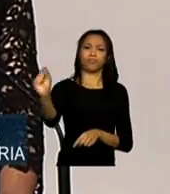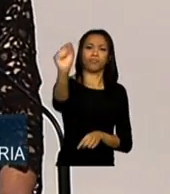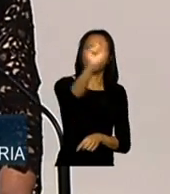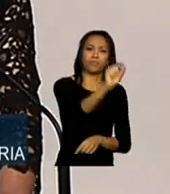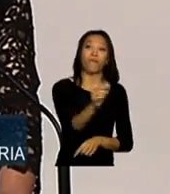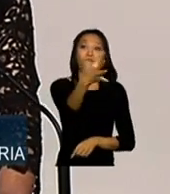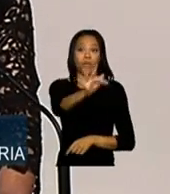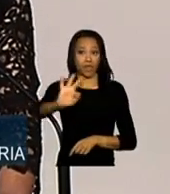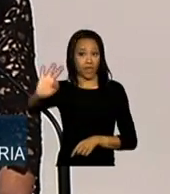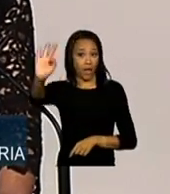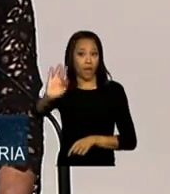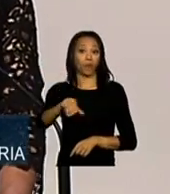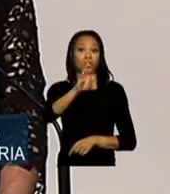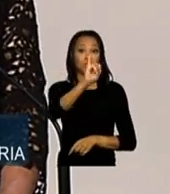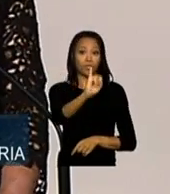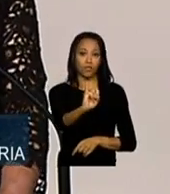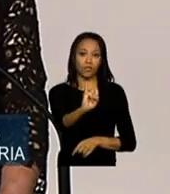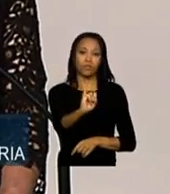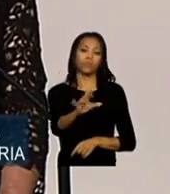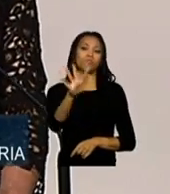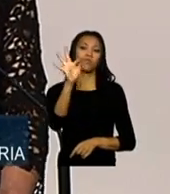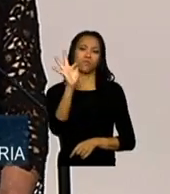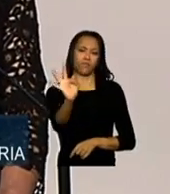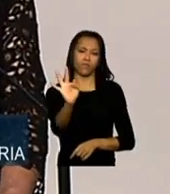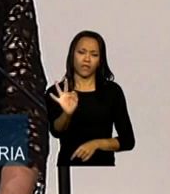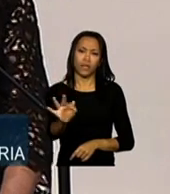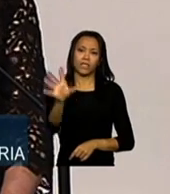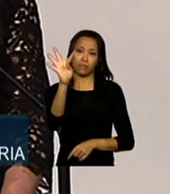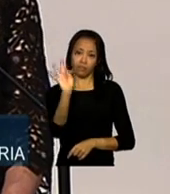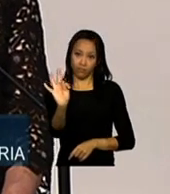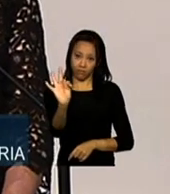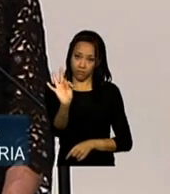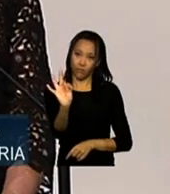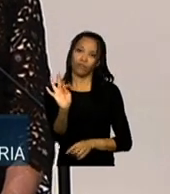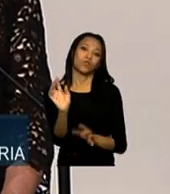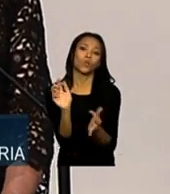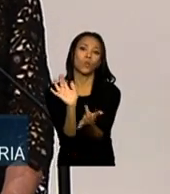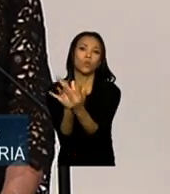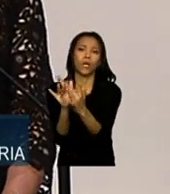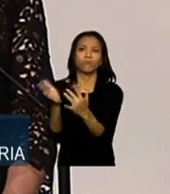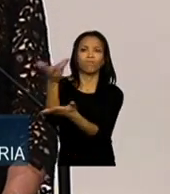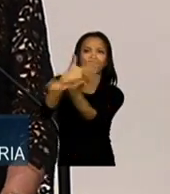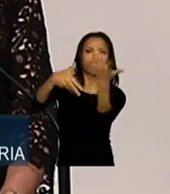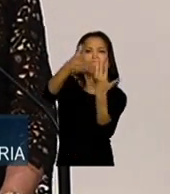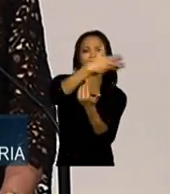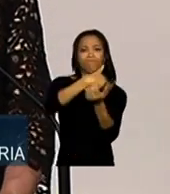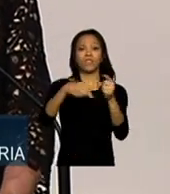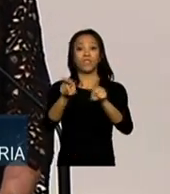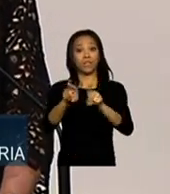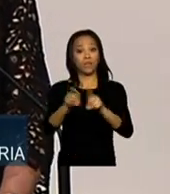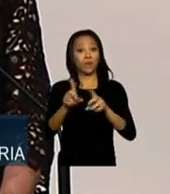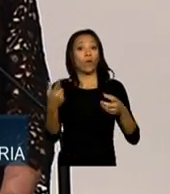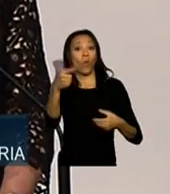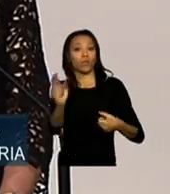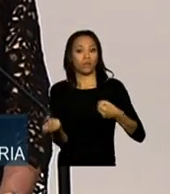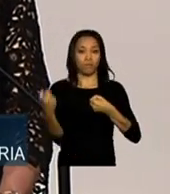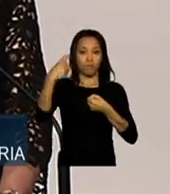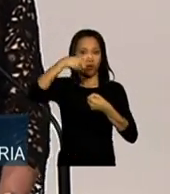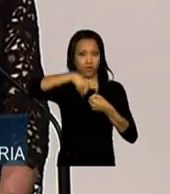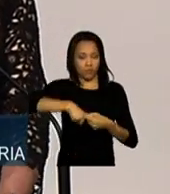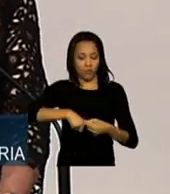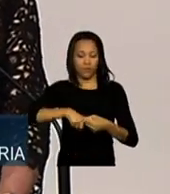de institutos tecnológicos e também às parcerias